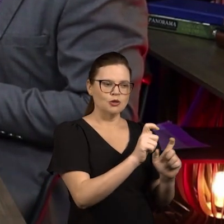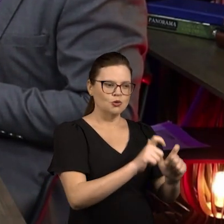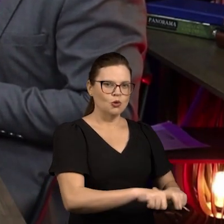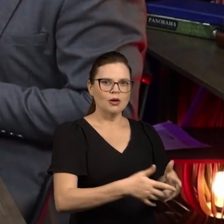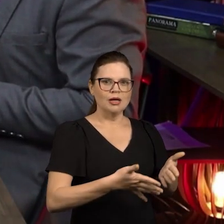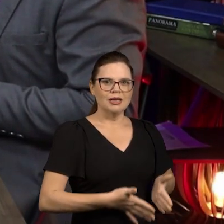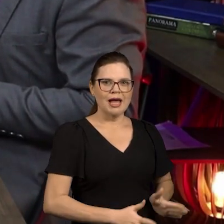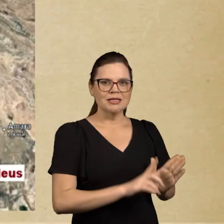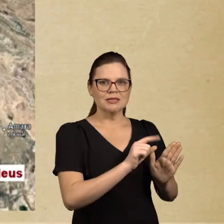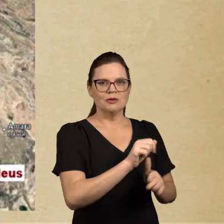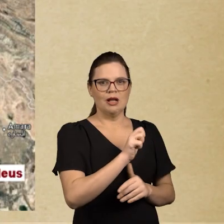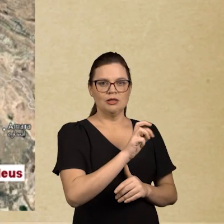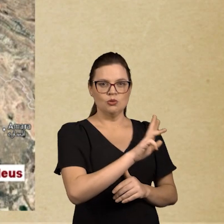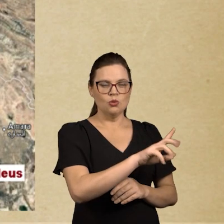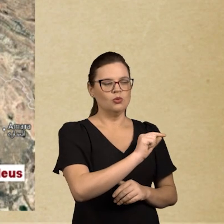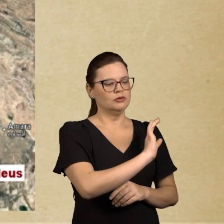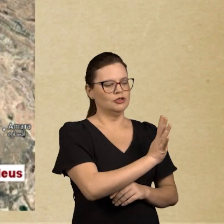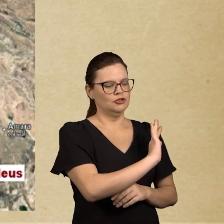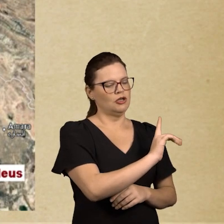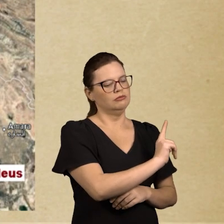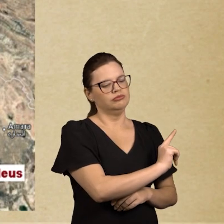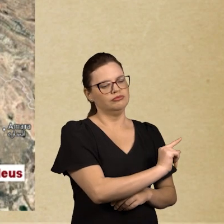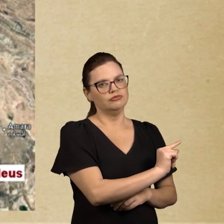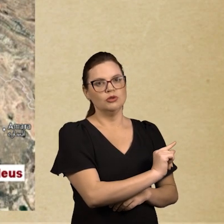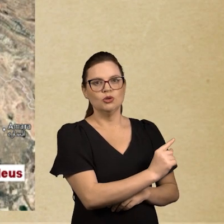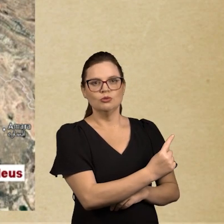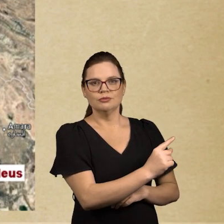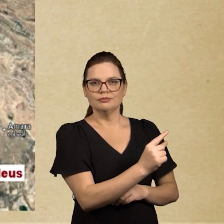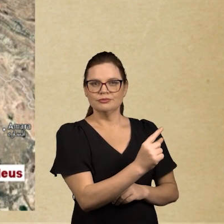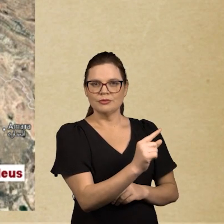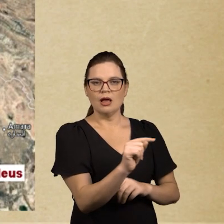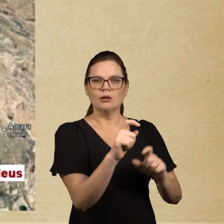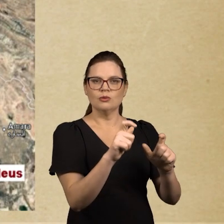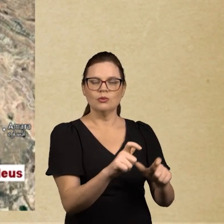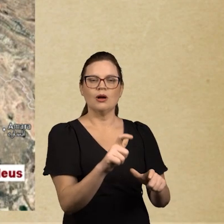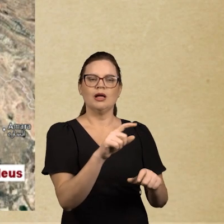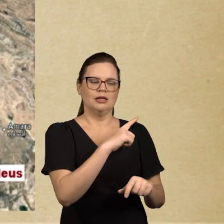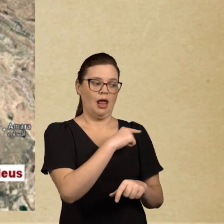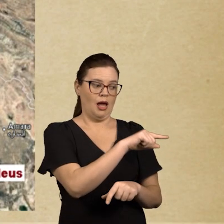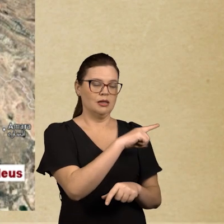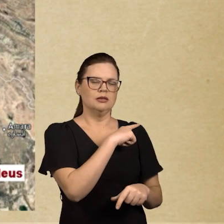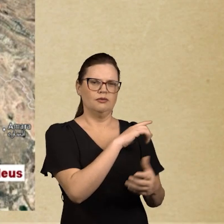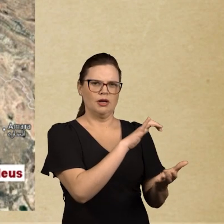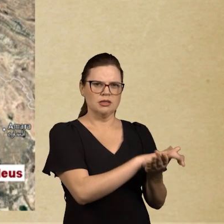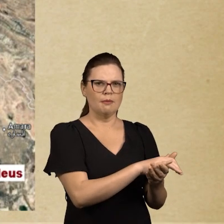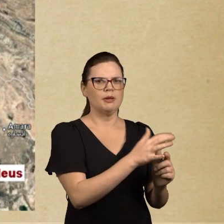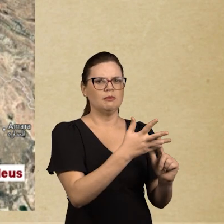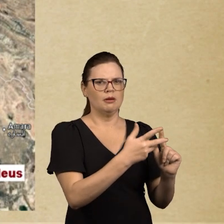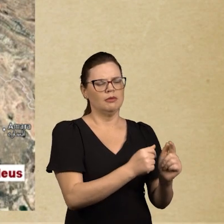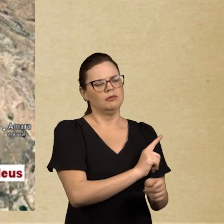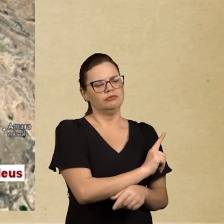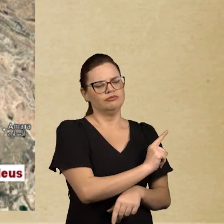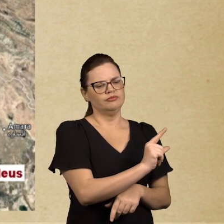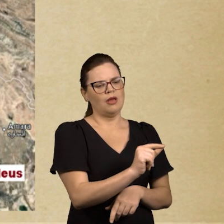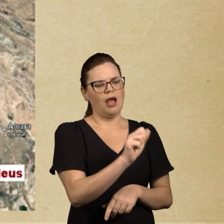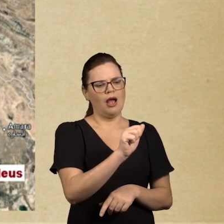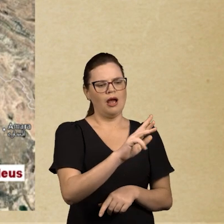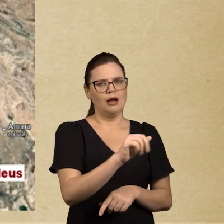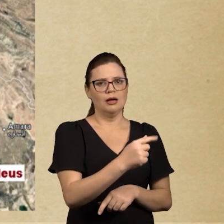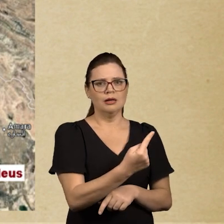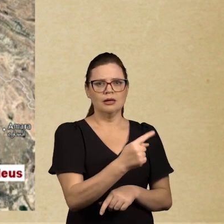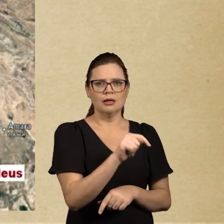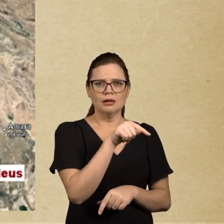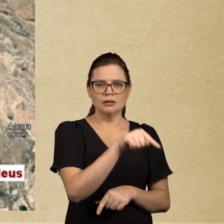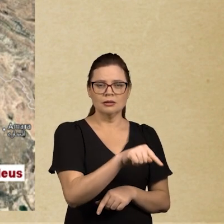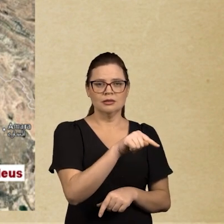suas experiências, né? Ele se casou, ele sai, ele vai até Harã. É interessante que